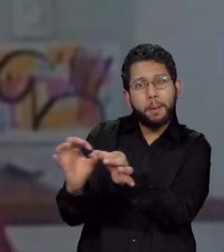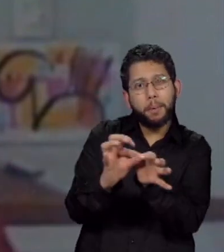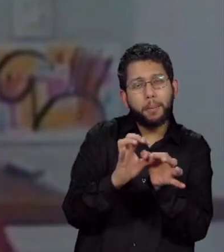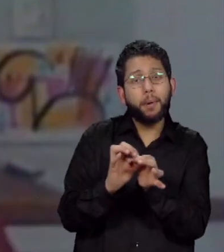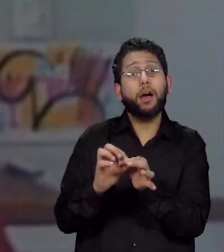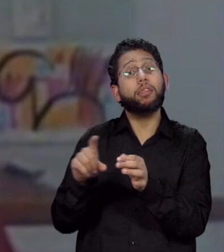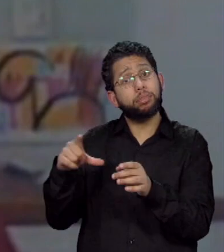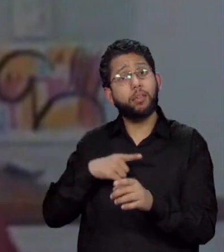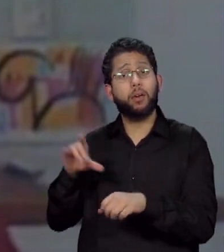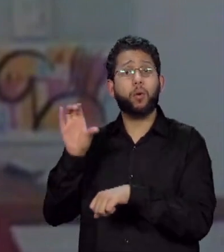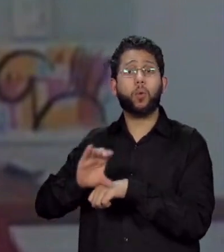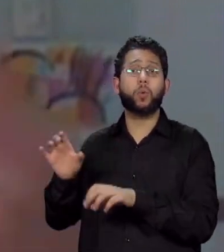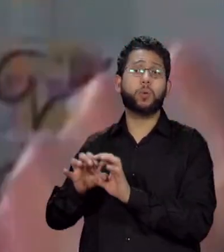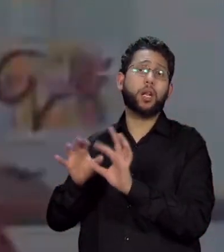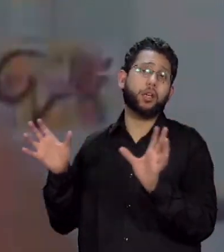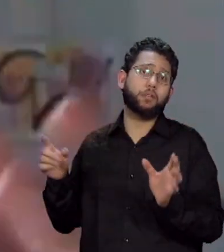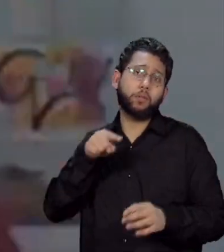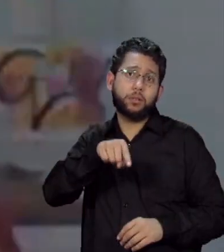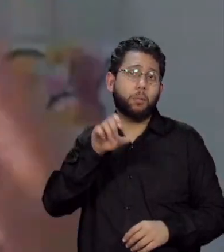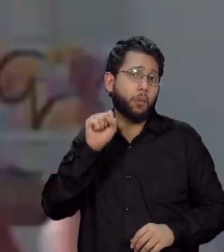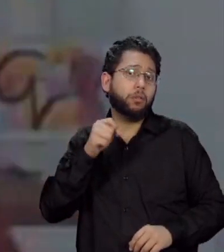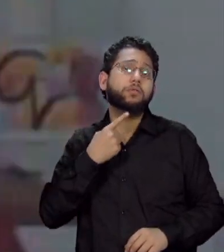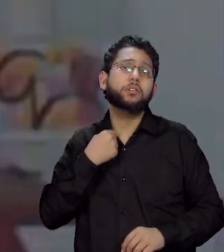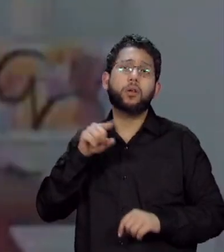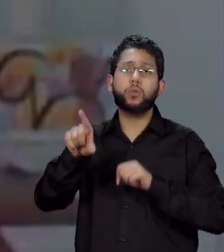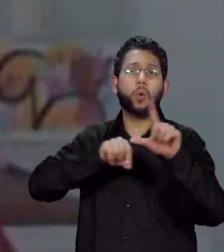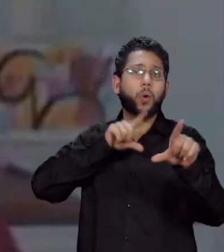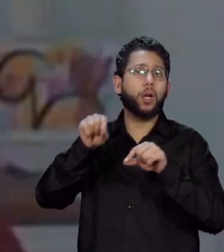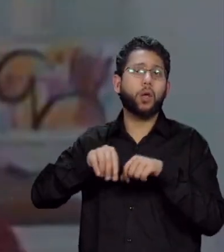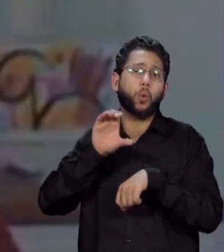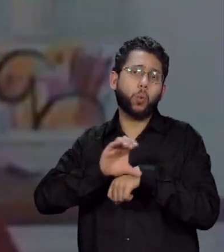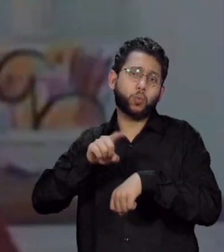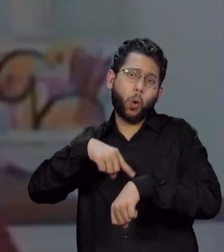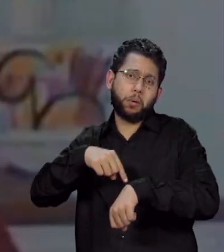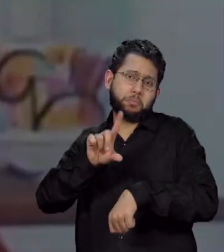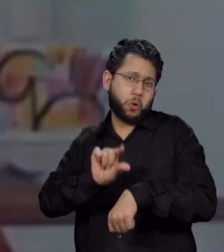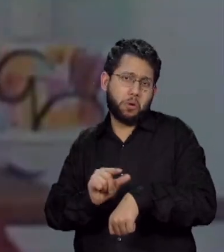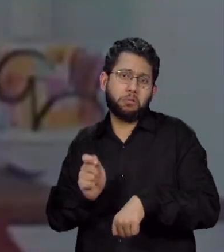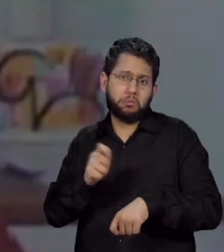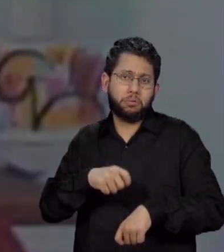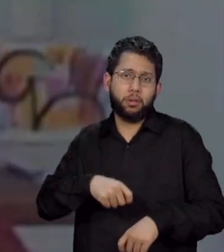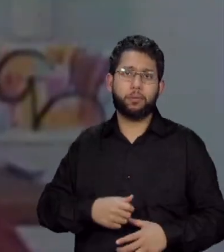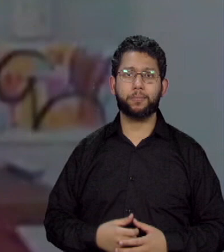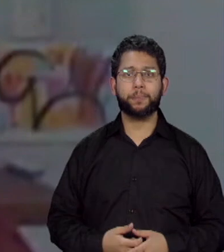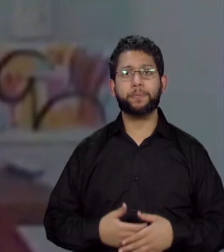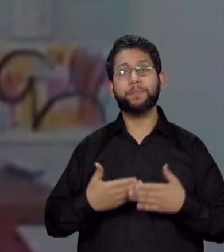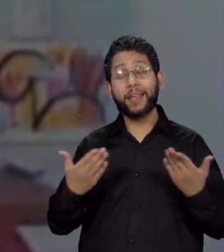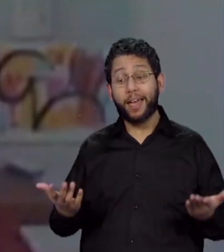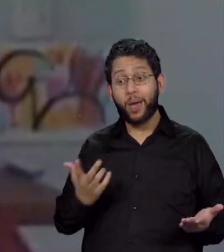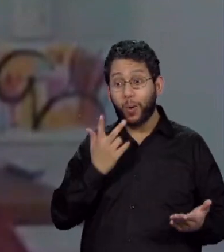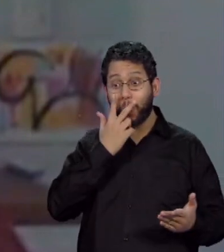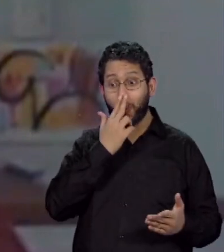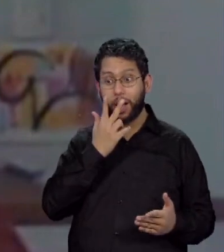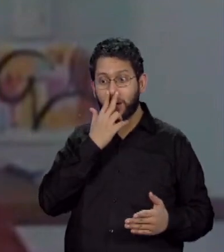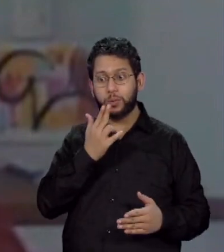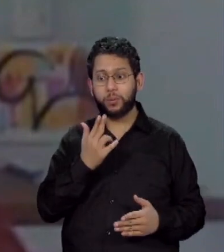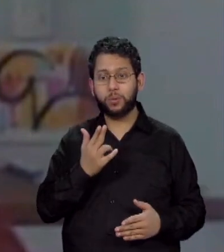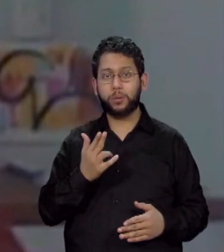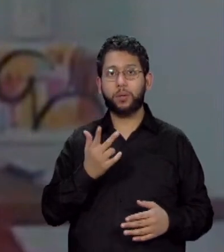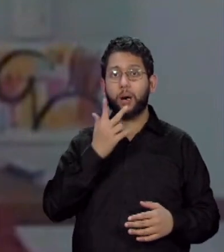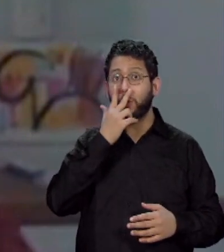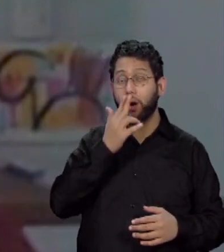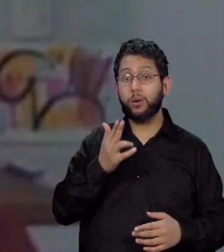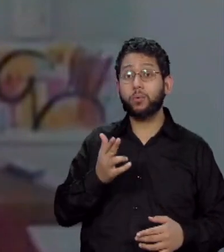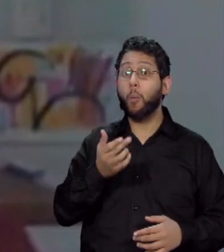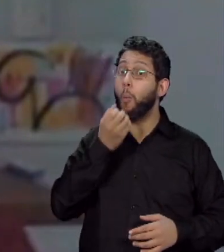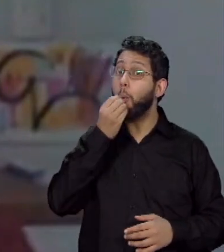para enfim, que você possa escolher e fazer cursos de poucas horas. Eu acho que a